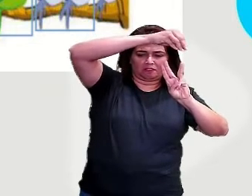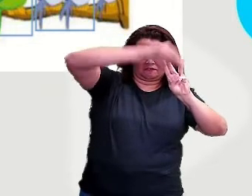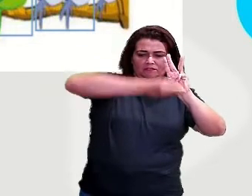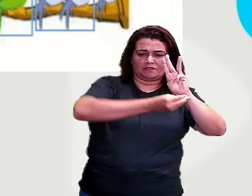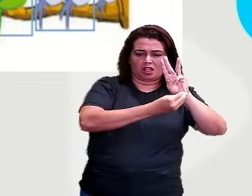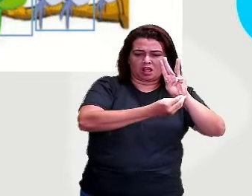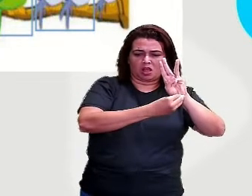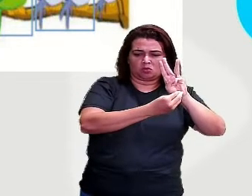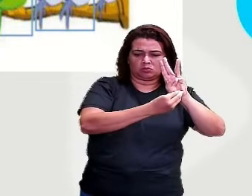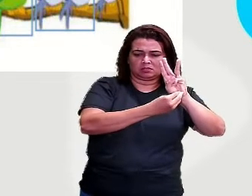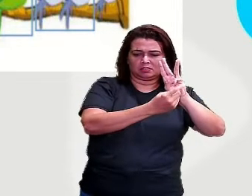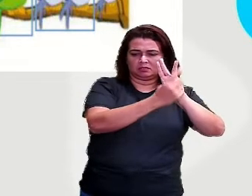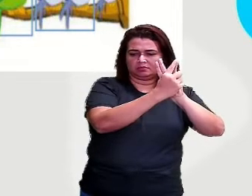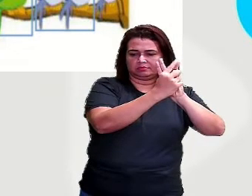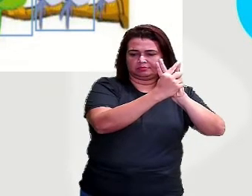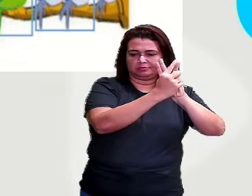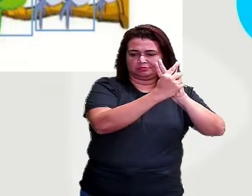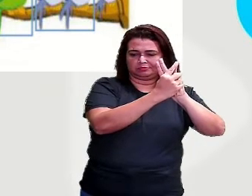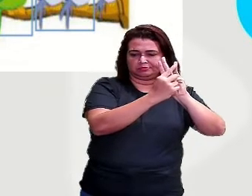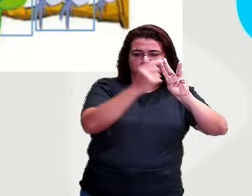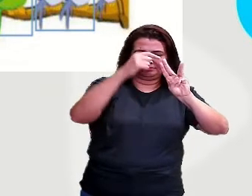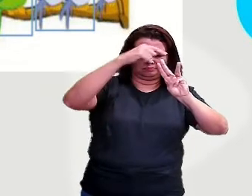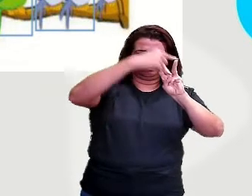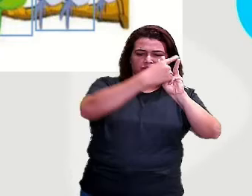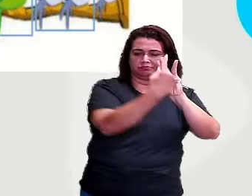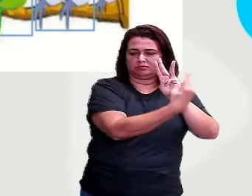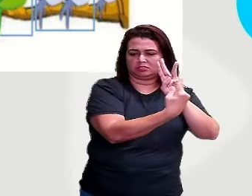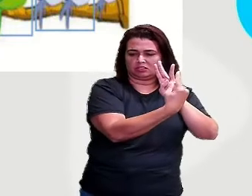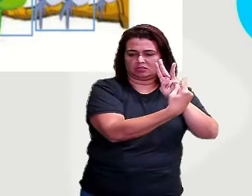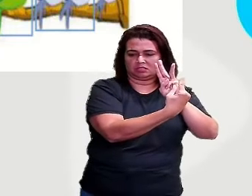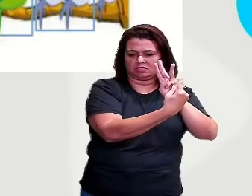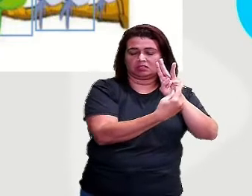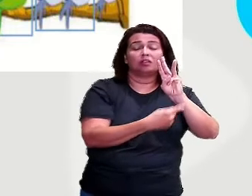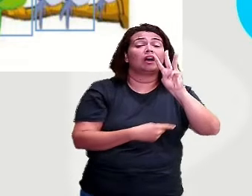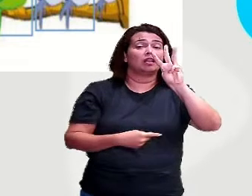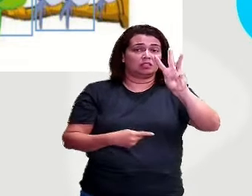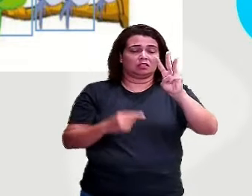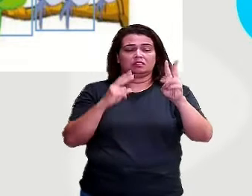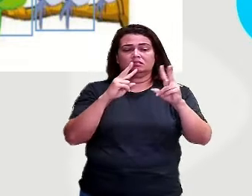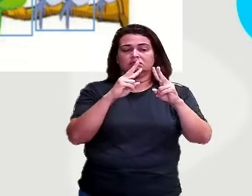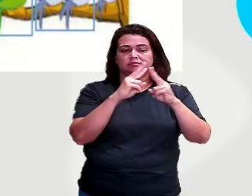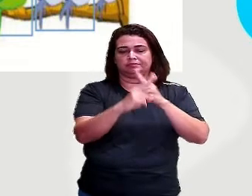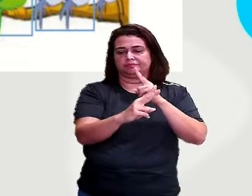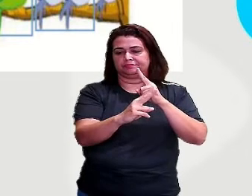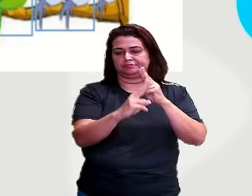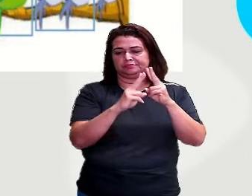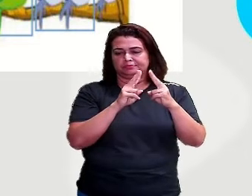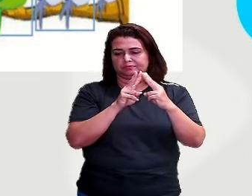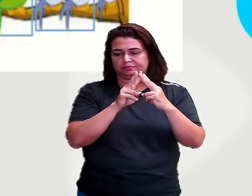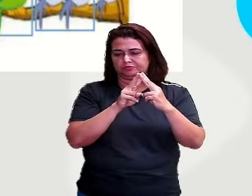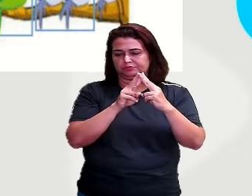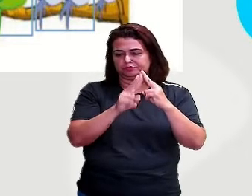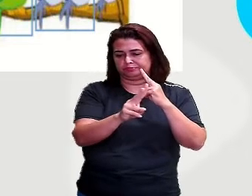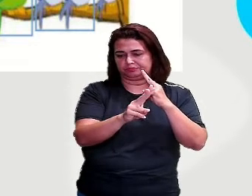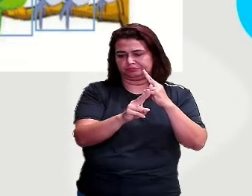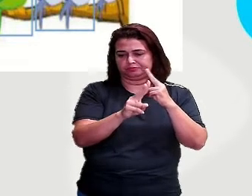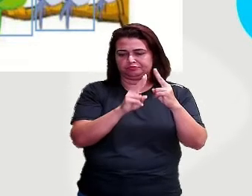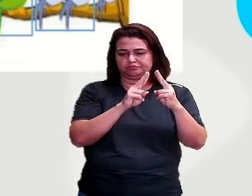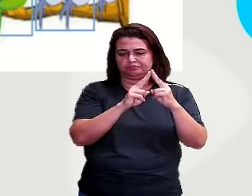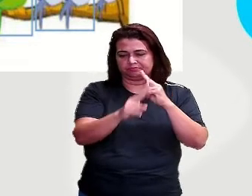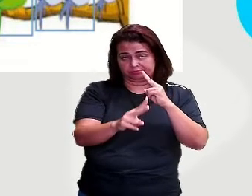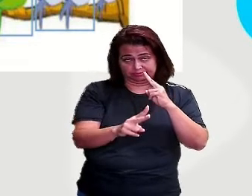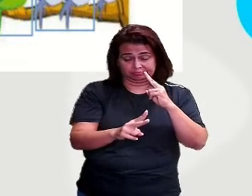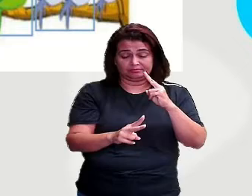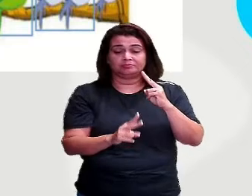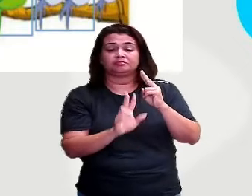1, esse número vai ser ímpar. Vamos agora para o número de cima, o número 4. Tem 2